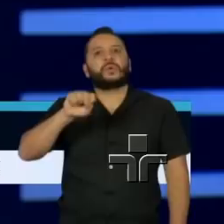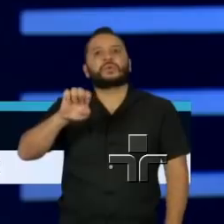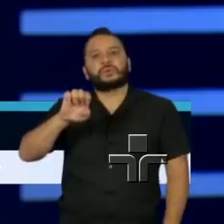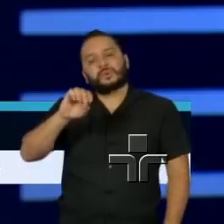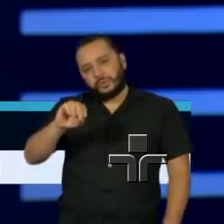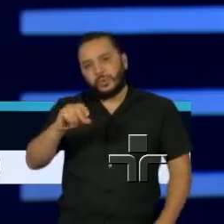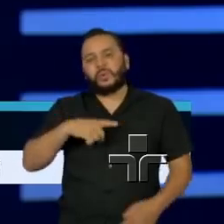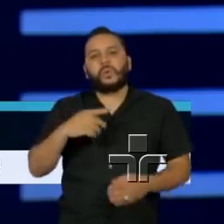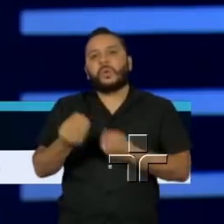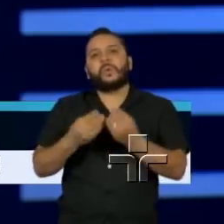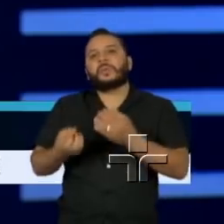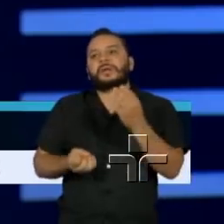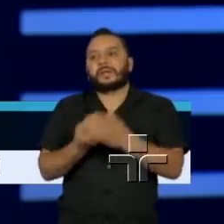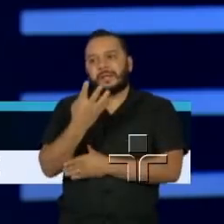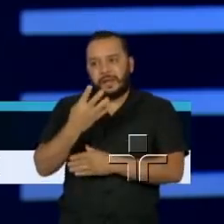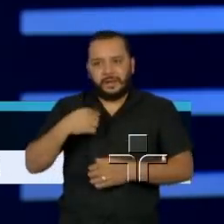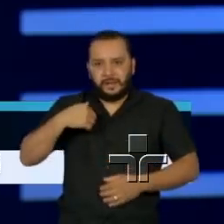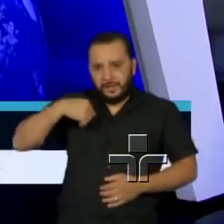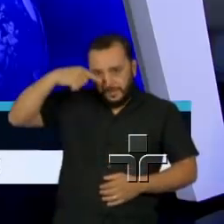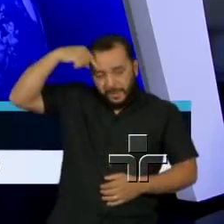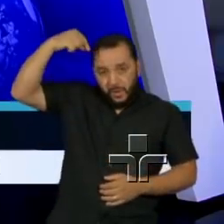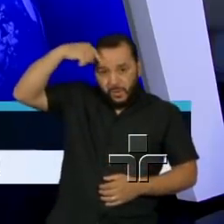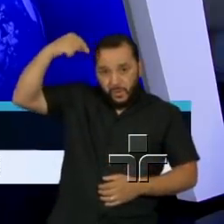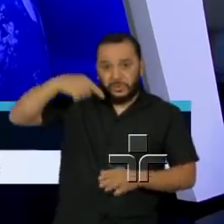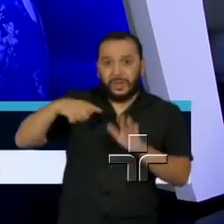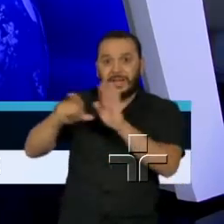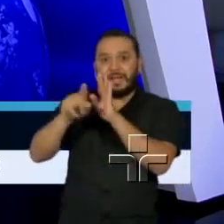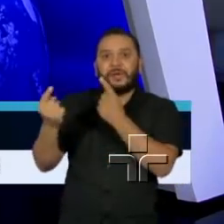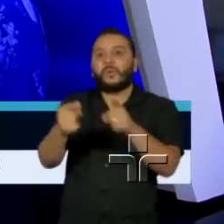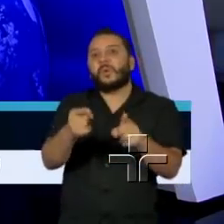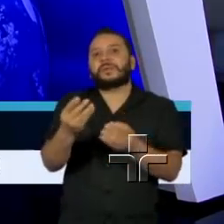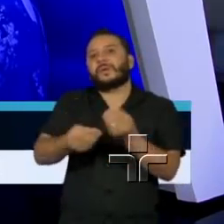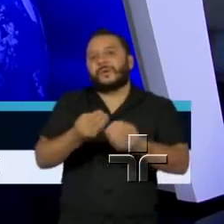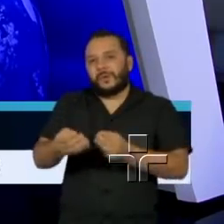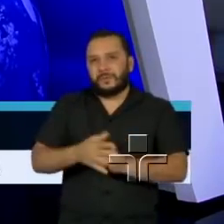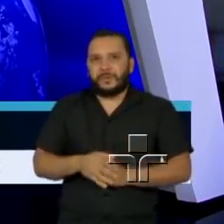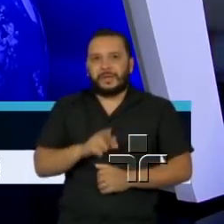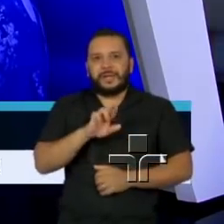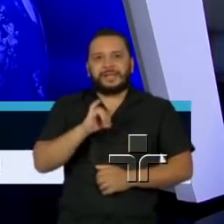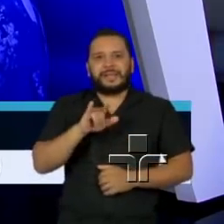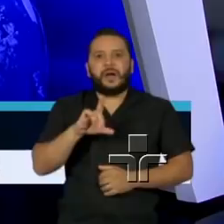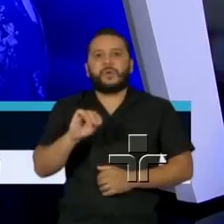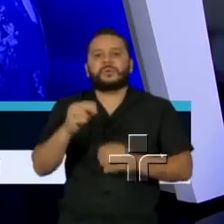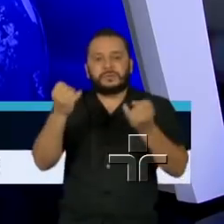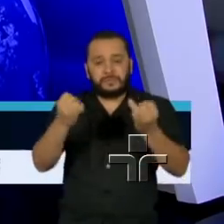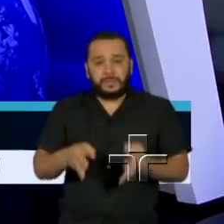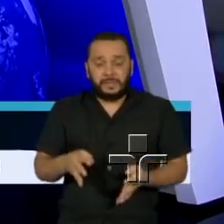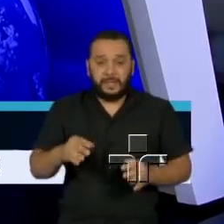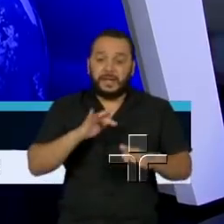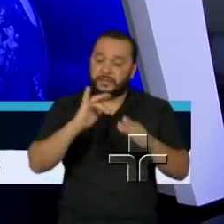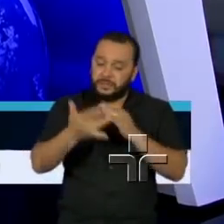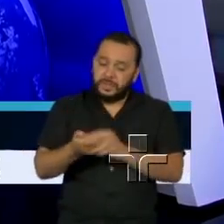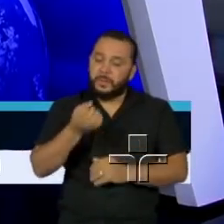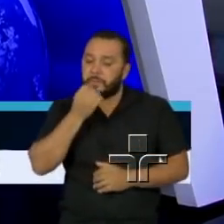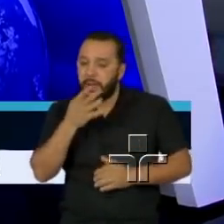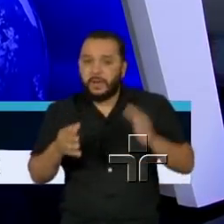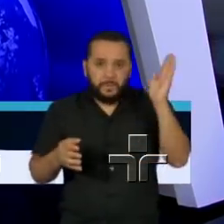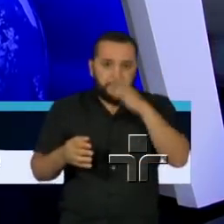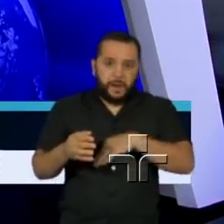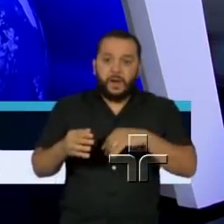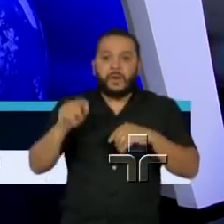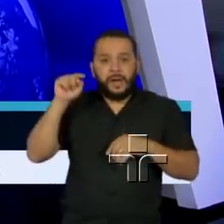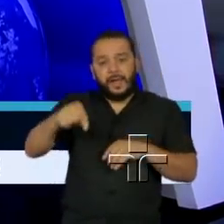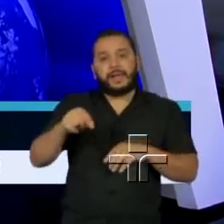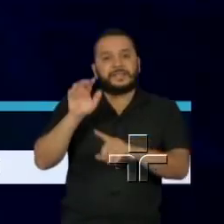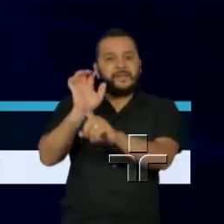não é fácil. O Reinaldo Berto está falando aqui, as redes sociais, bem ou mal, hoje em dia, elas ditam as